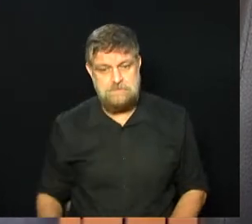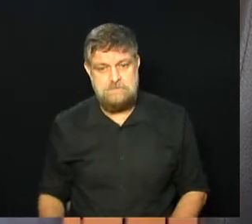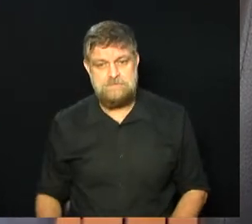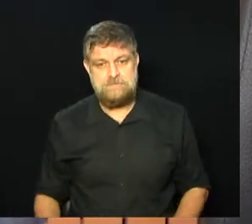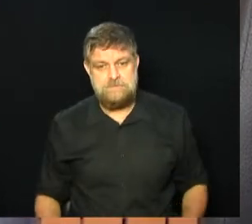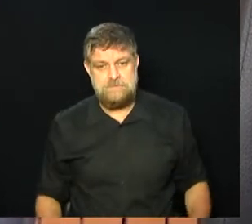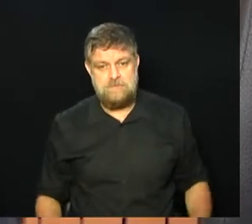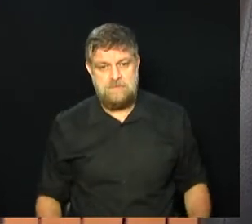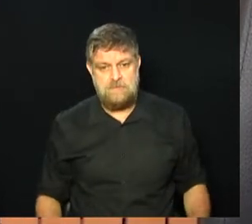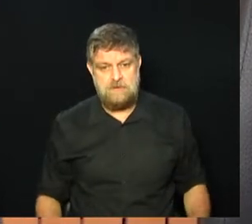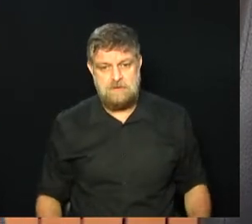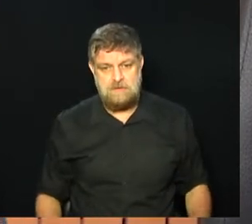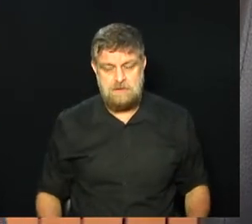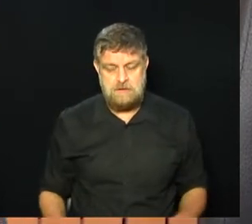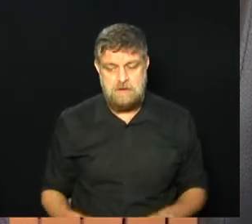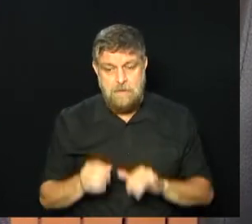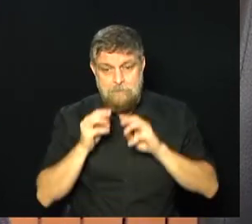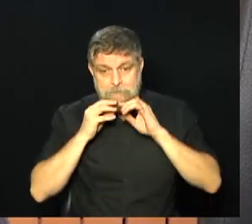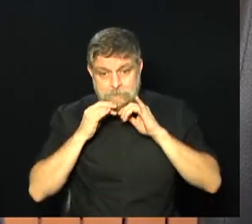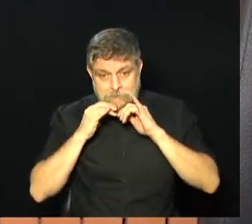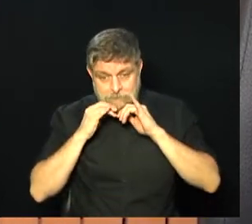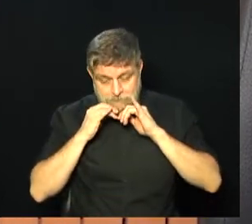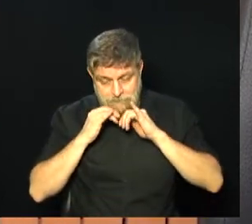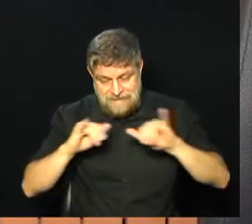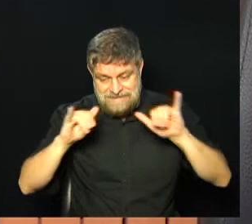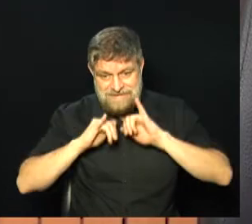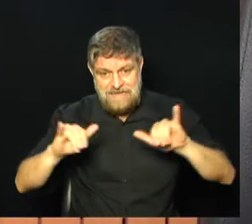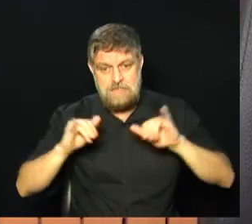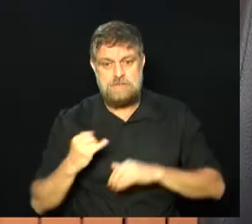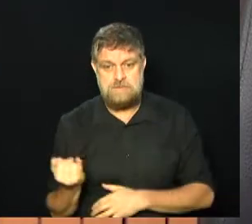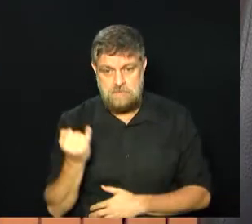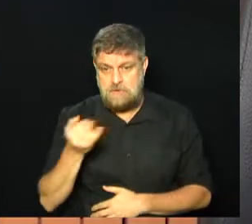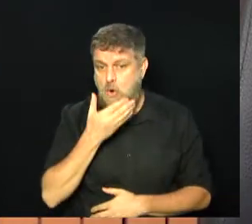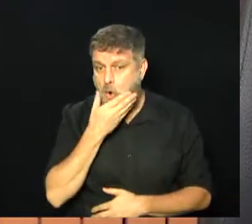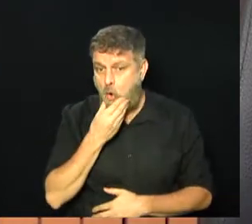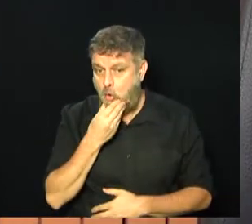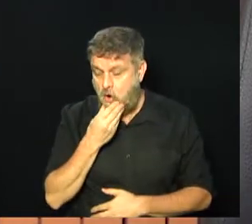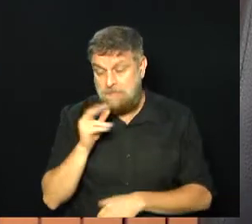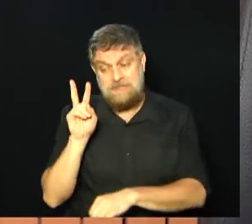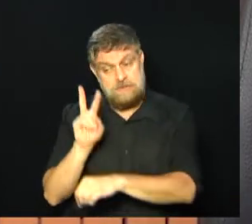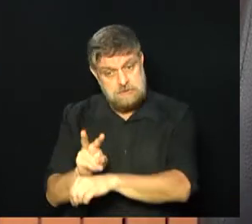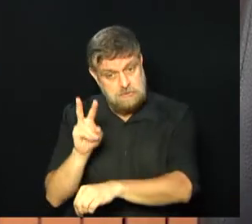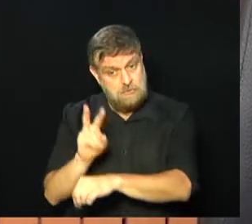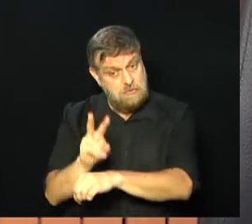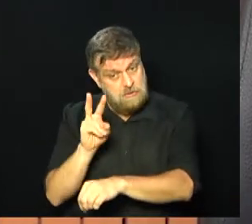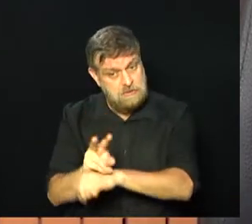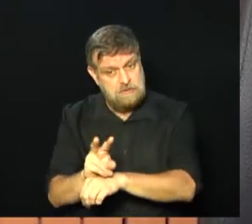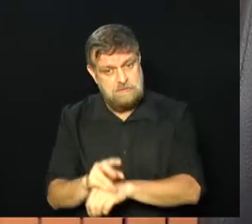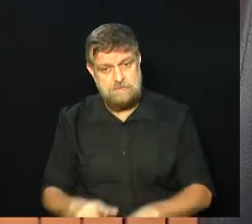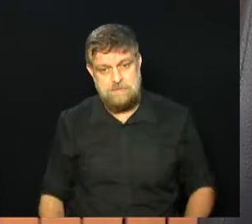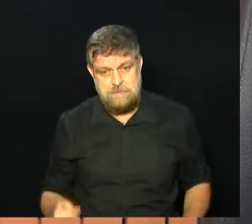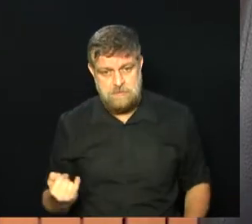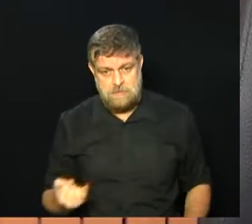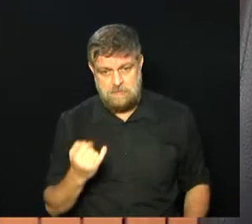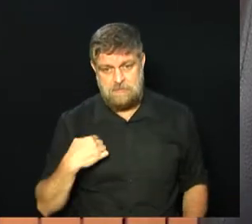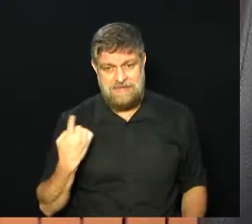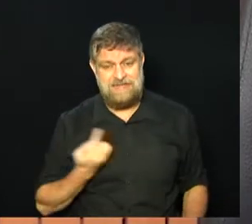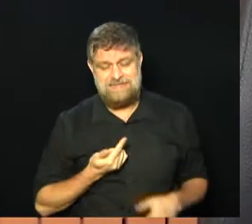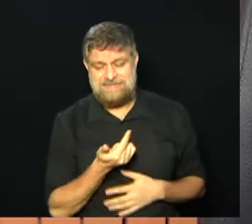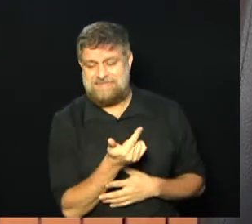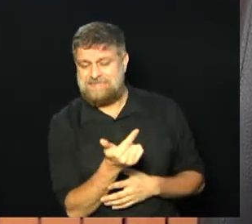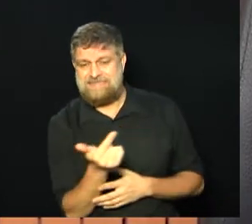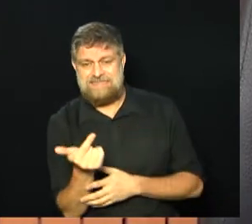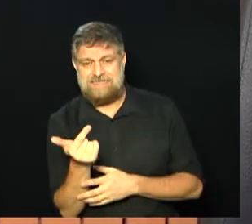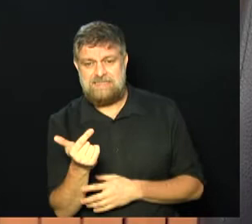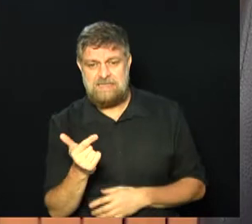importantes, algumas mensagens importantes. Homens, se cuidem. É importante que a gente não tenha